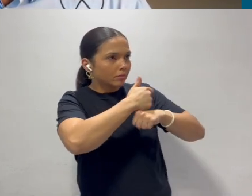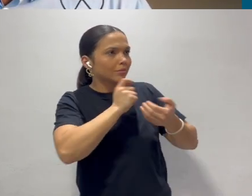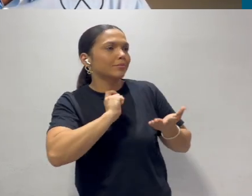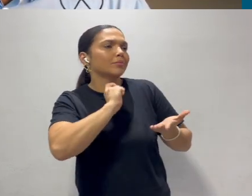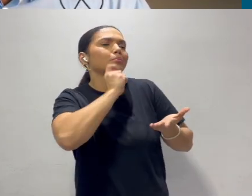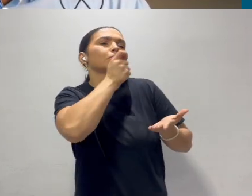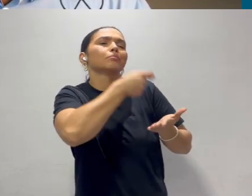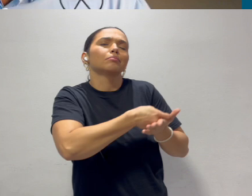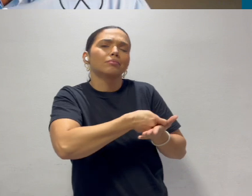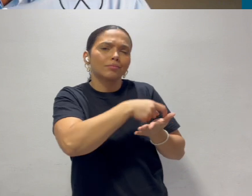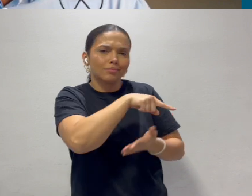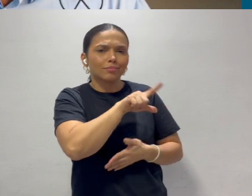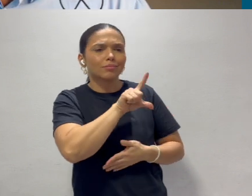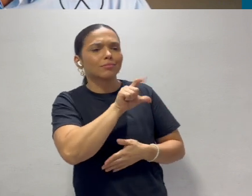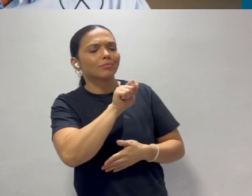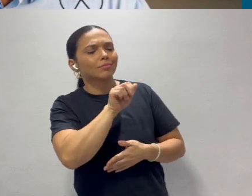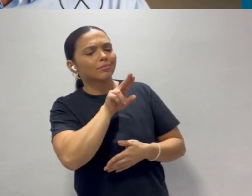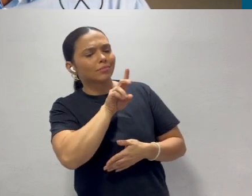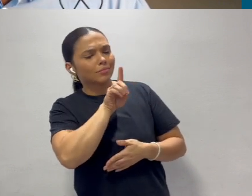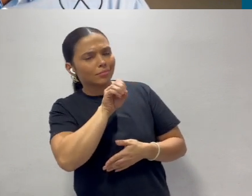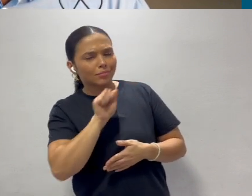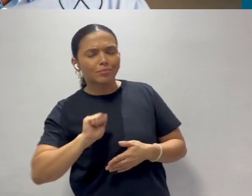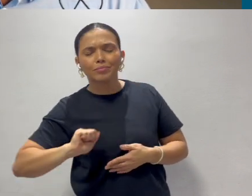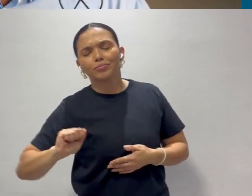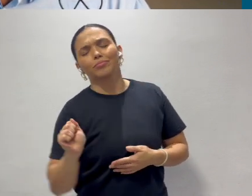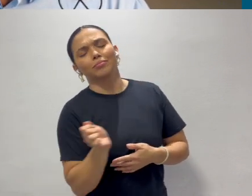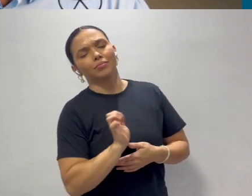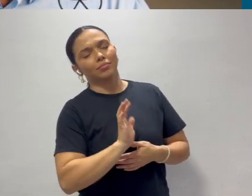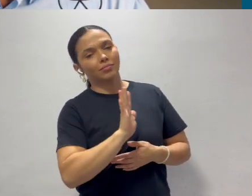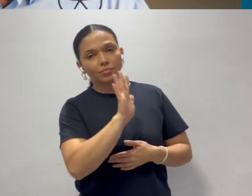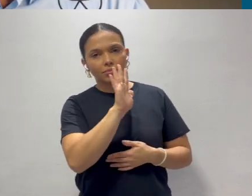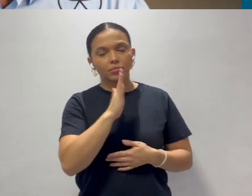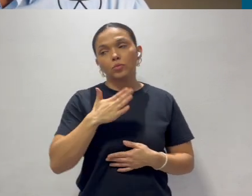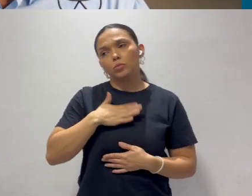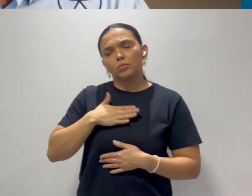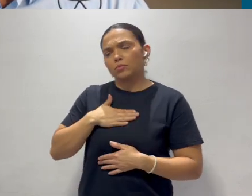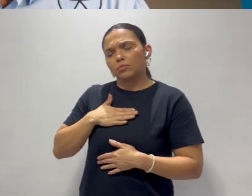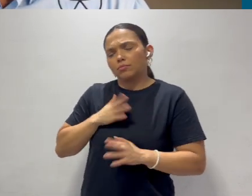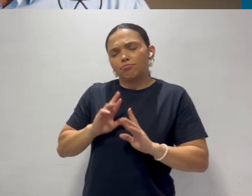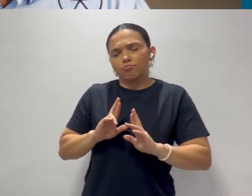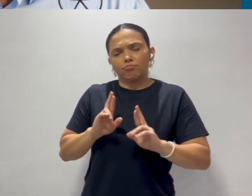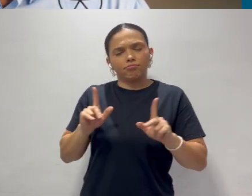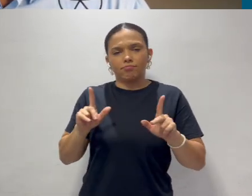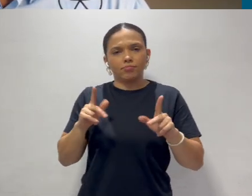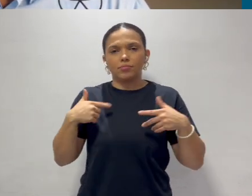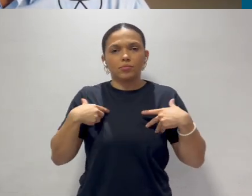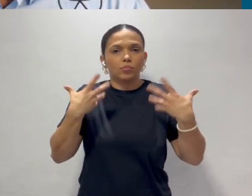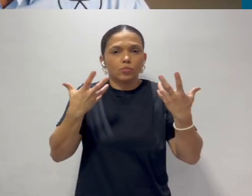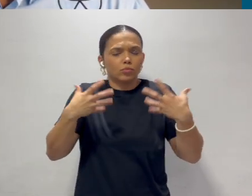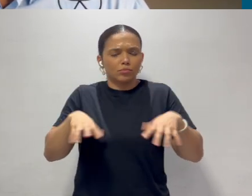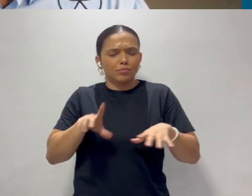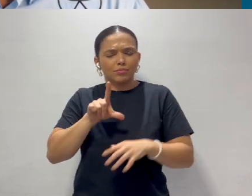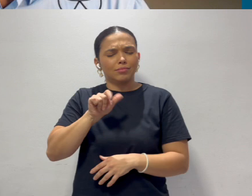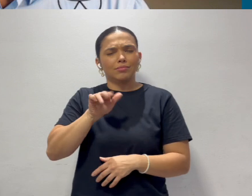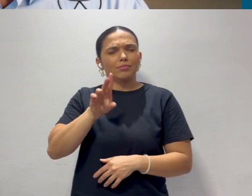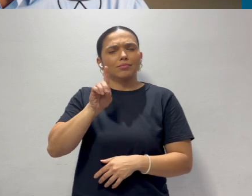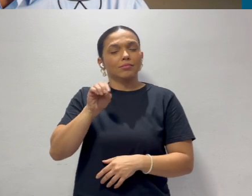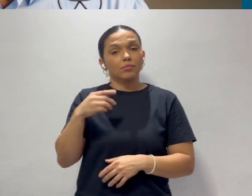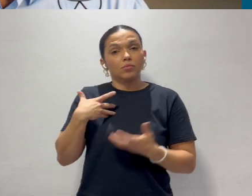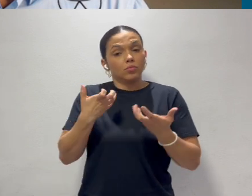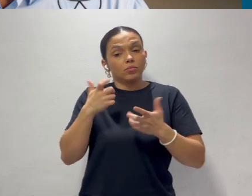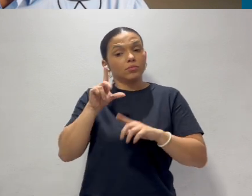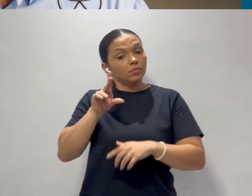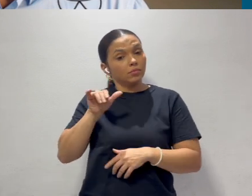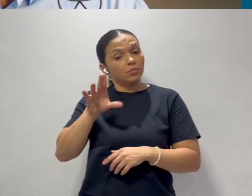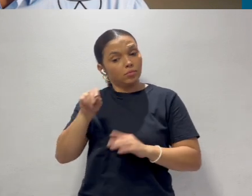profissional, vai ter que pagar por esse laudo, que aí eu sei que é muito mais caro. E comigo não, é bem diferente. Eu não quero um outro laudo,